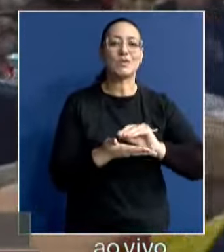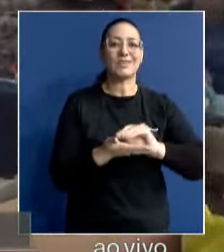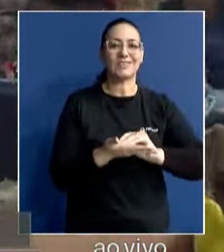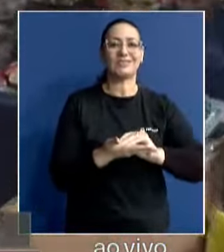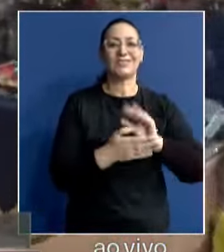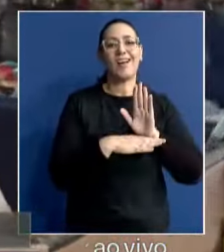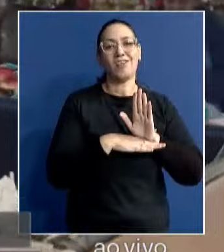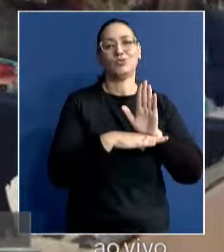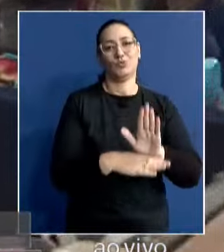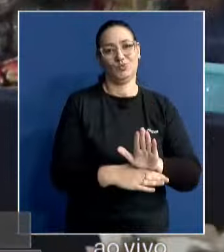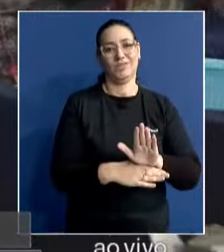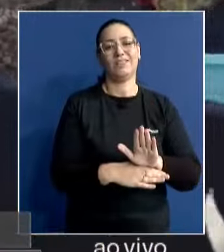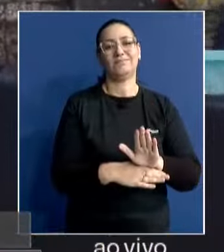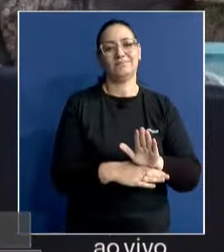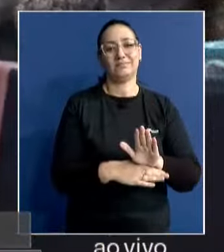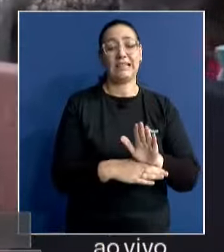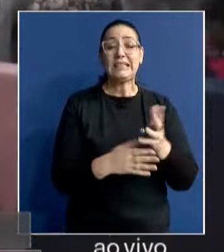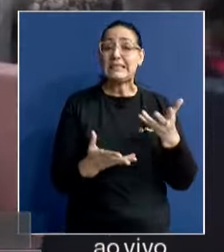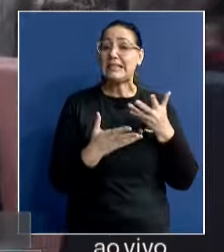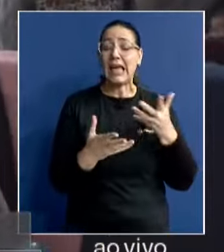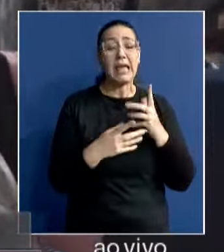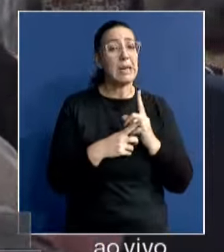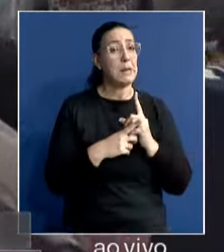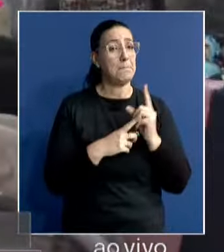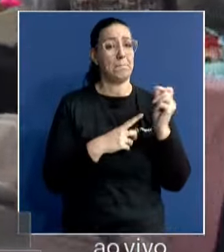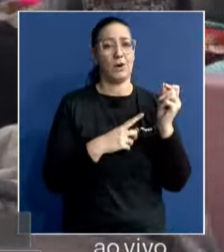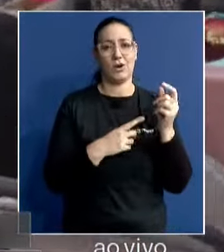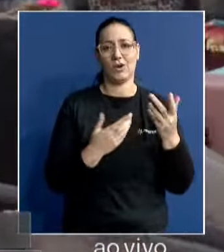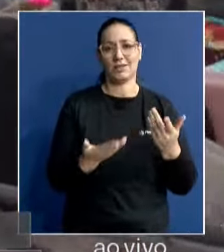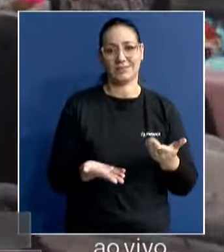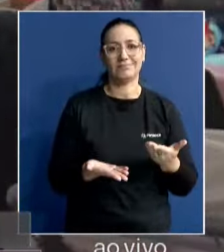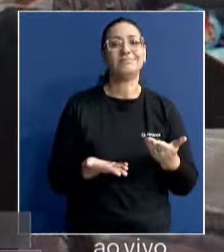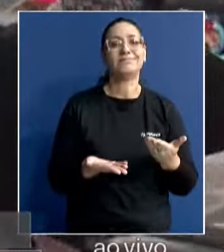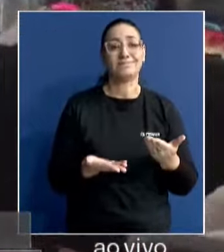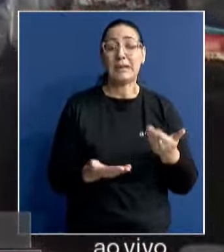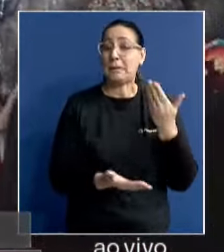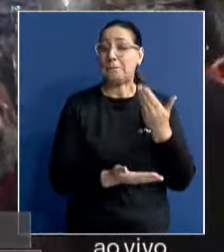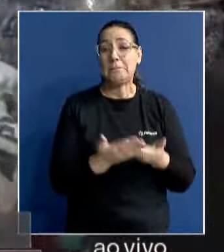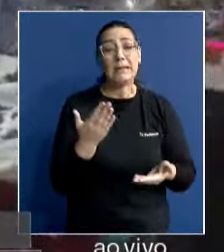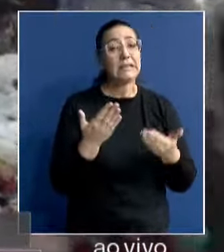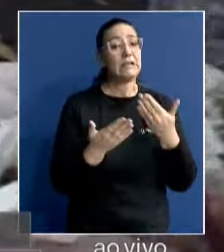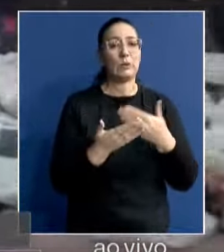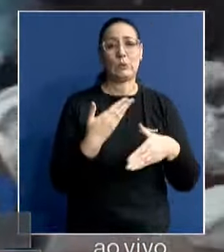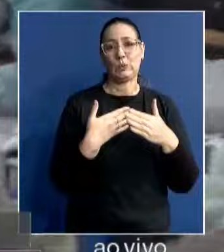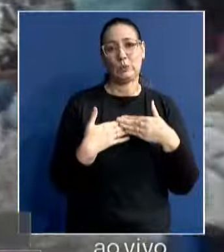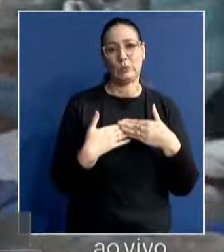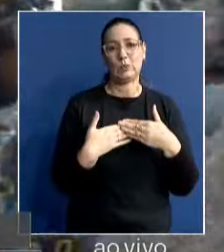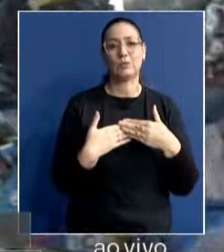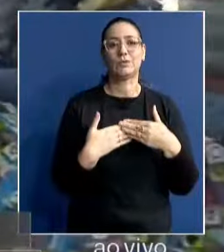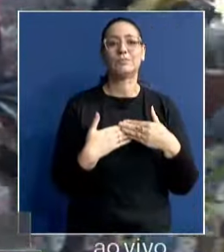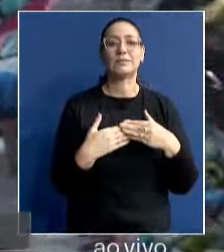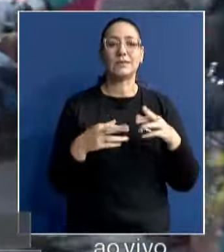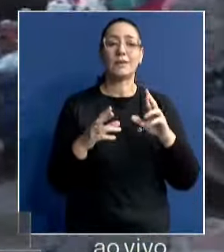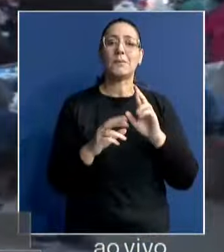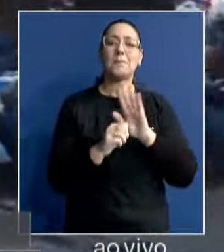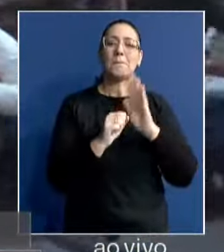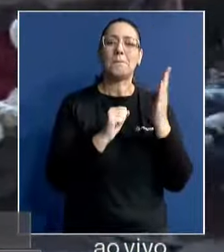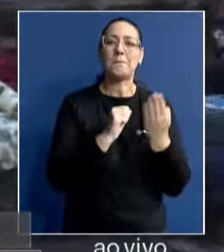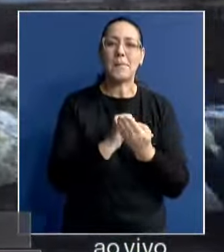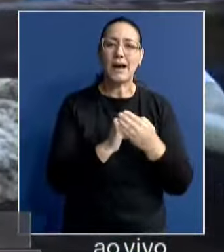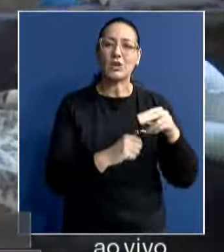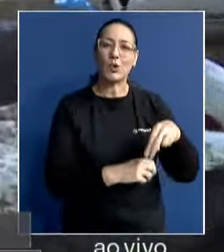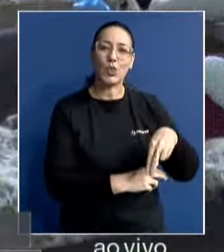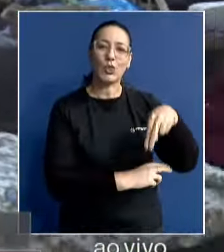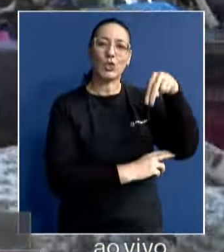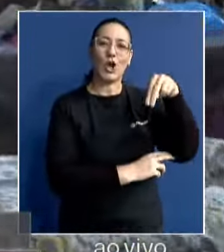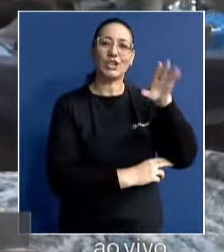daqui. É um lugar que é para ser provisório, eles perderam tudo. Aqui tem pessoas de todas as regiões, a Zona Norte de Porto Alegre, tem